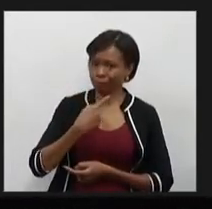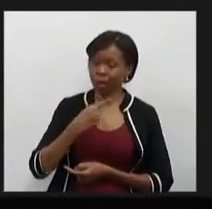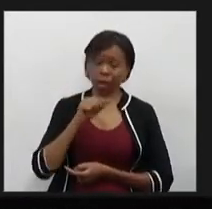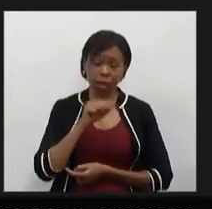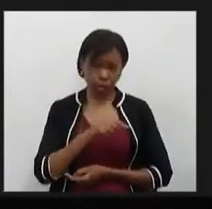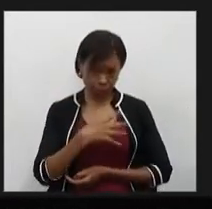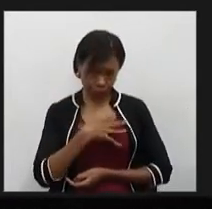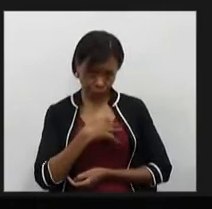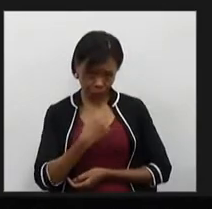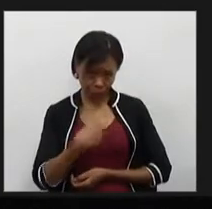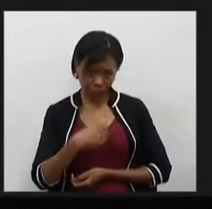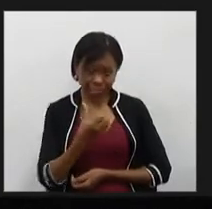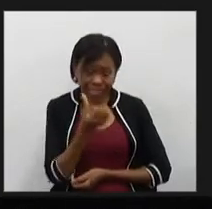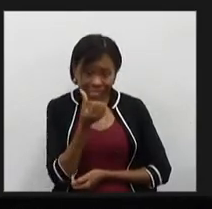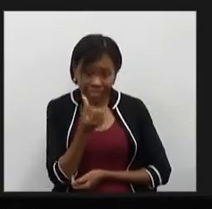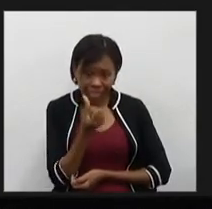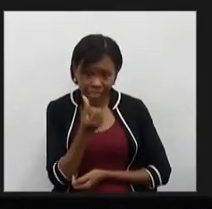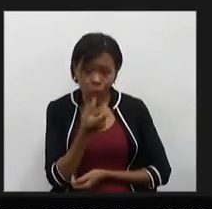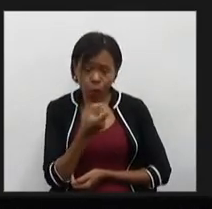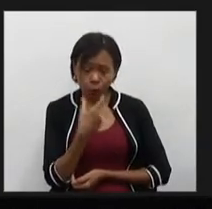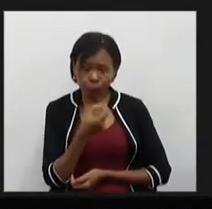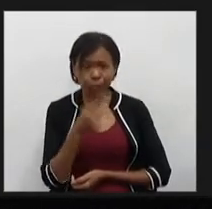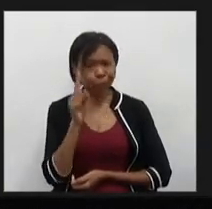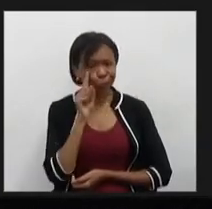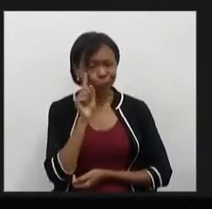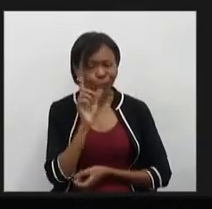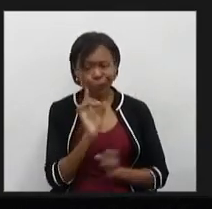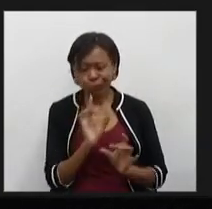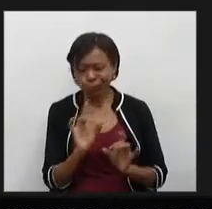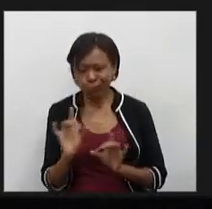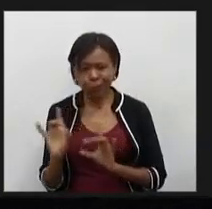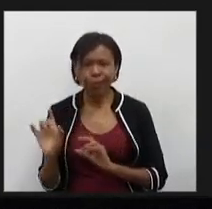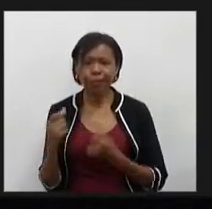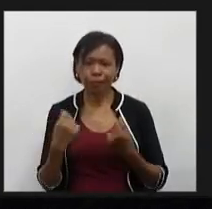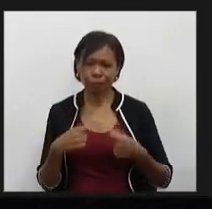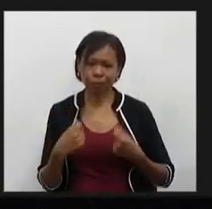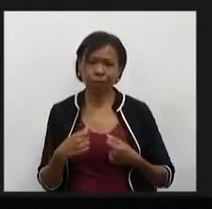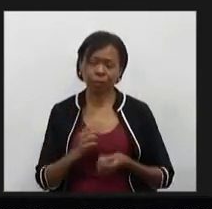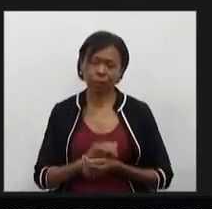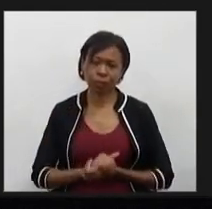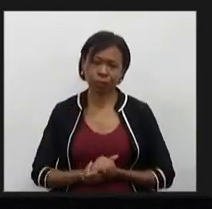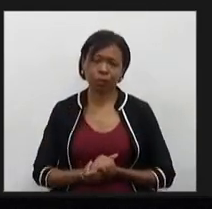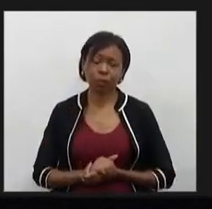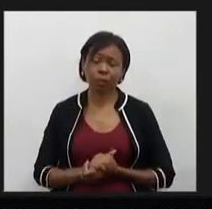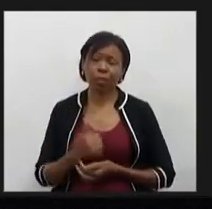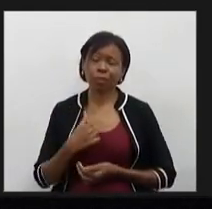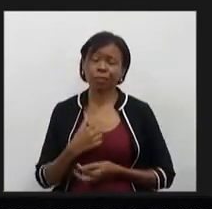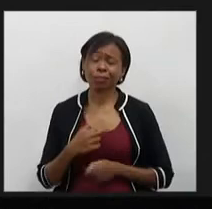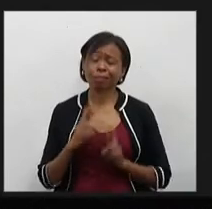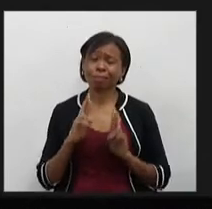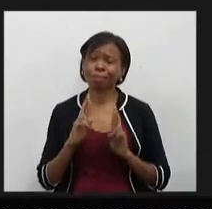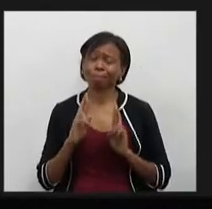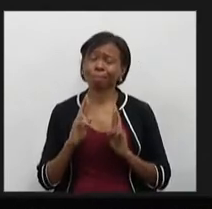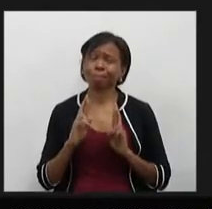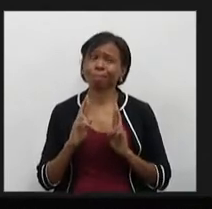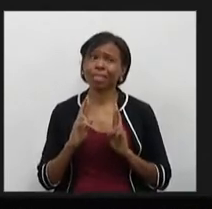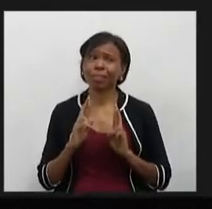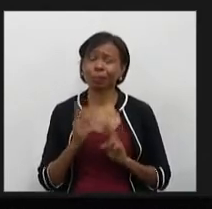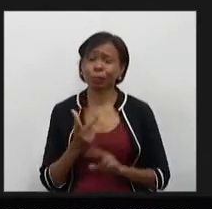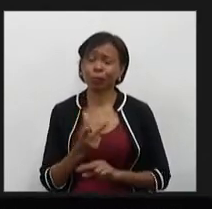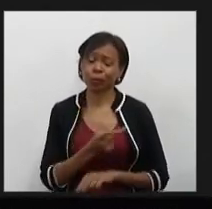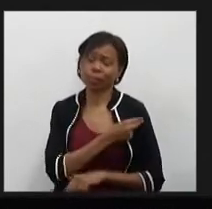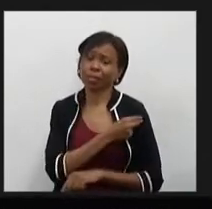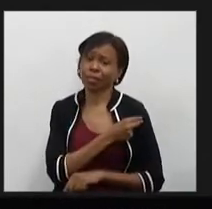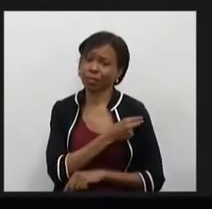6 comprimidos por dia que ela toma, tá? Então, assim, eu estou torcendo muito que ela consiga tomar a vacina para ver se as coisas